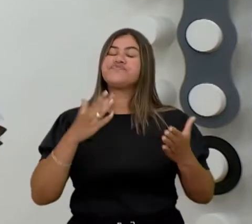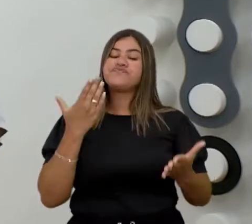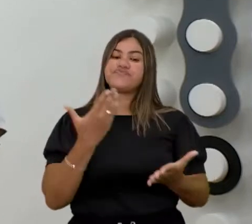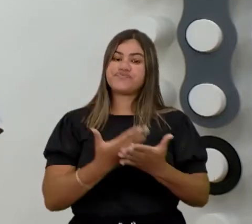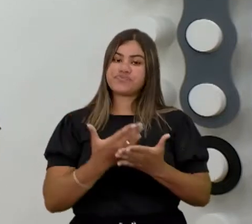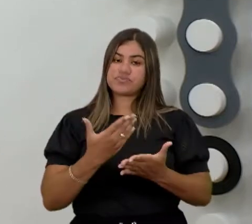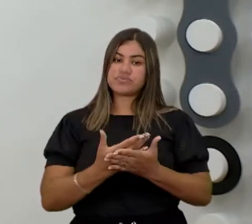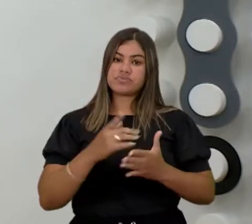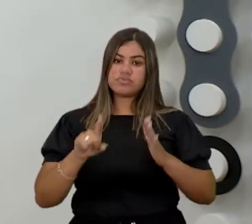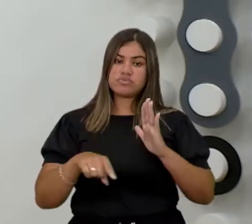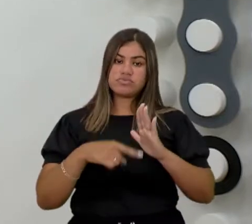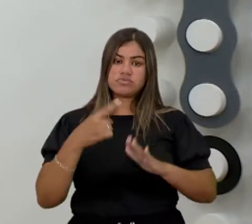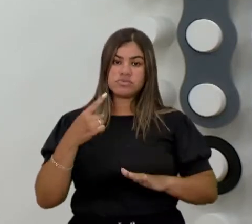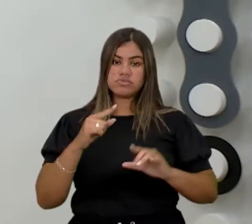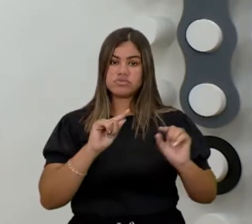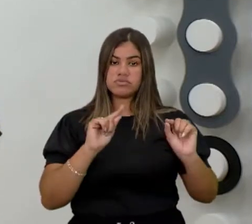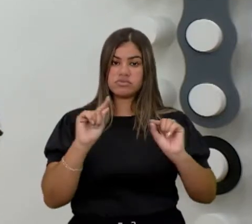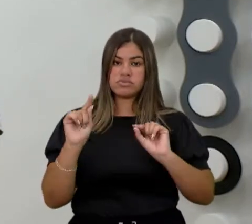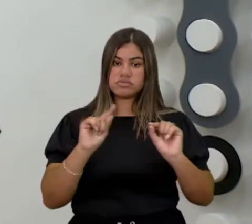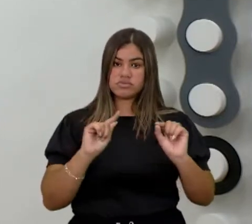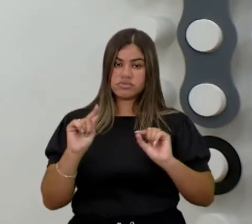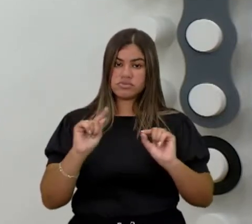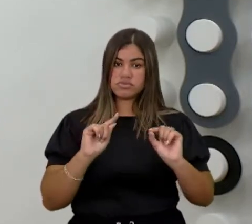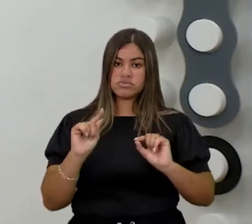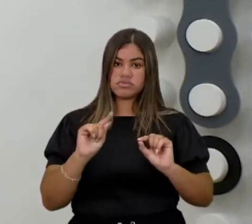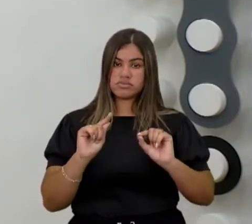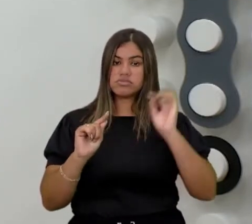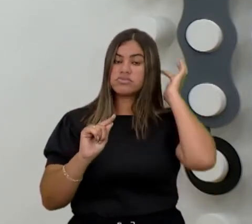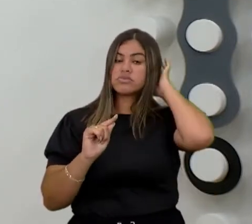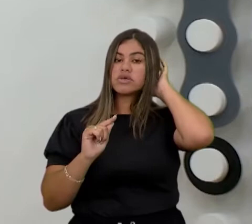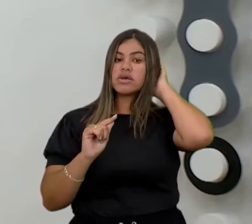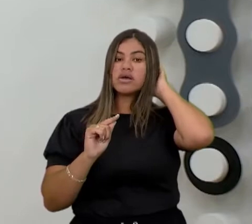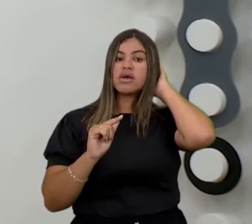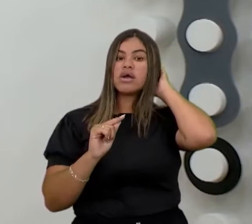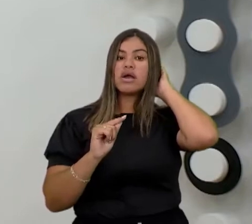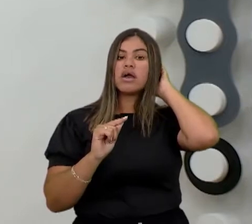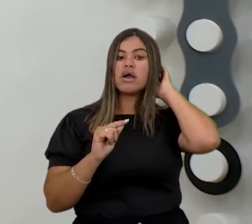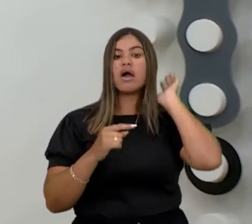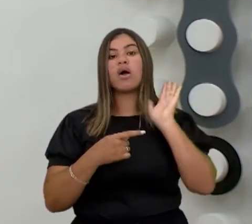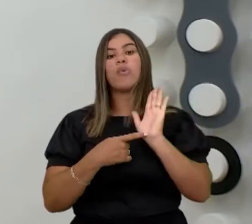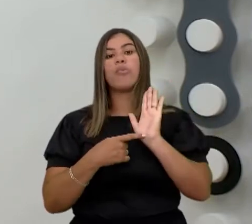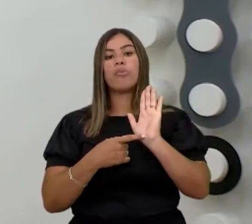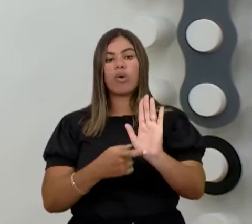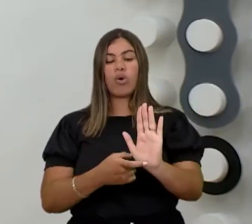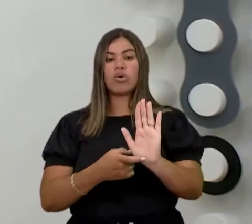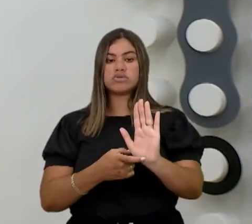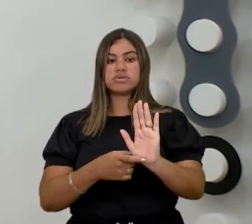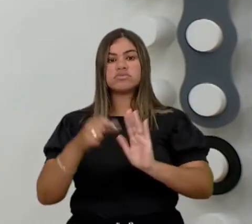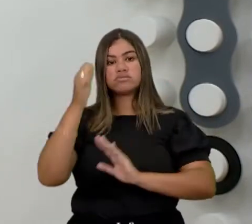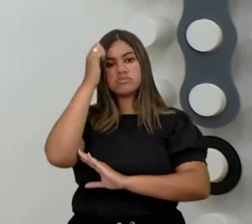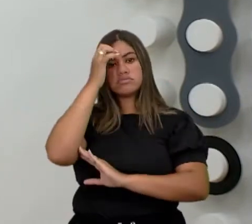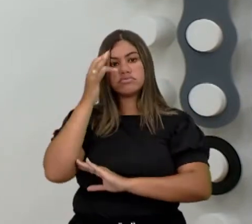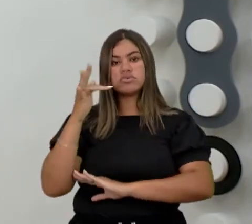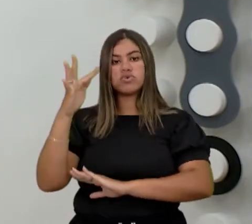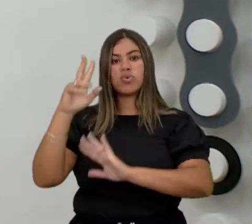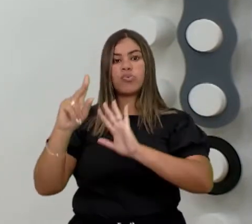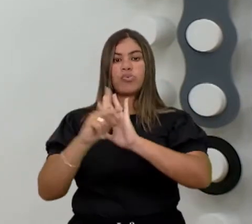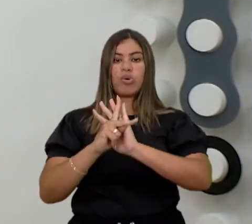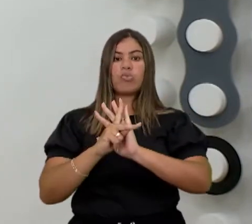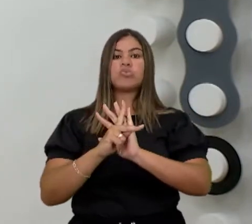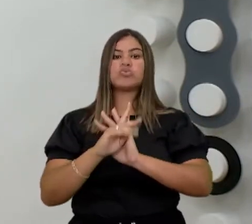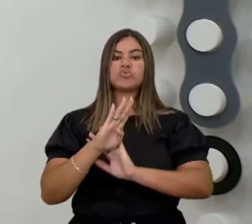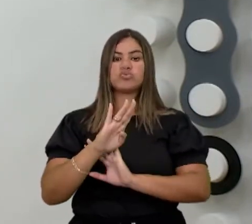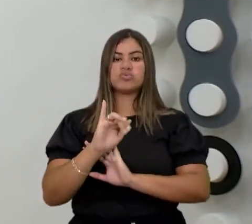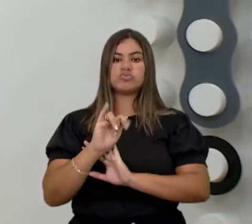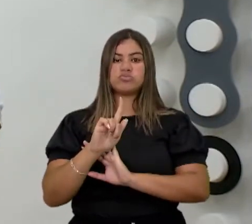do desenvolvimento 1 desse componente, né, que retrata, né, essa questão aí dessa teoria do Big Bang. Mas